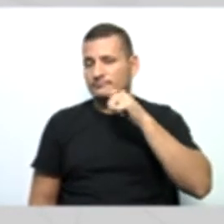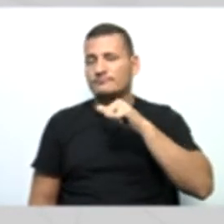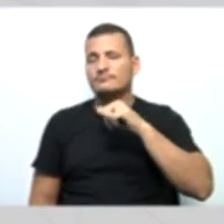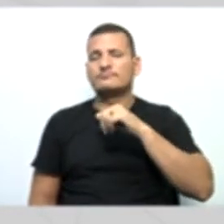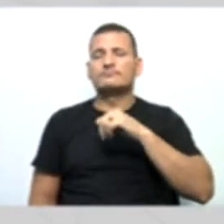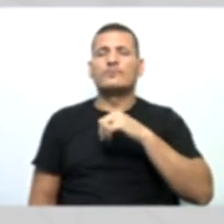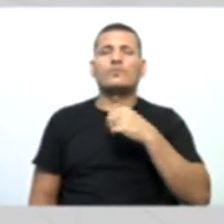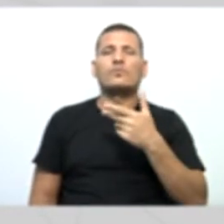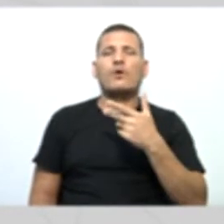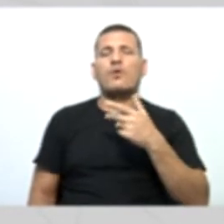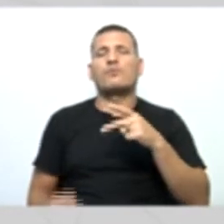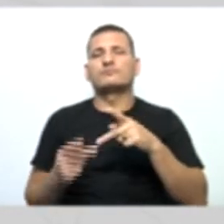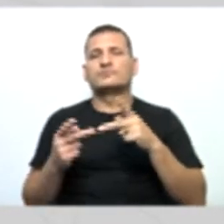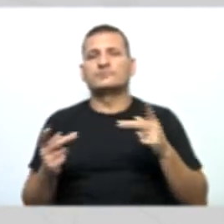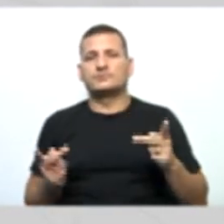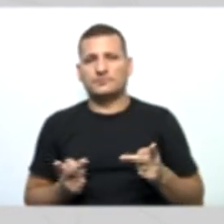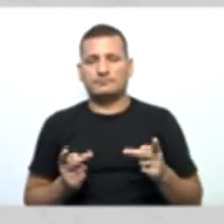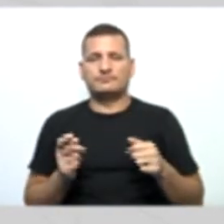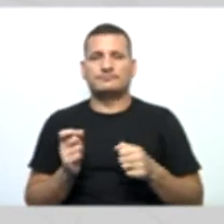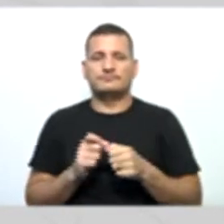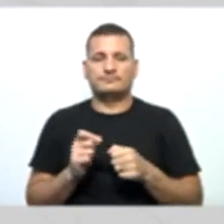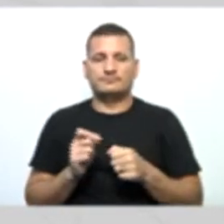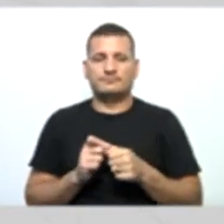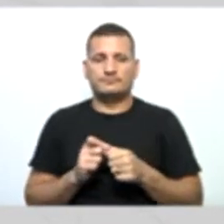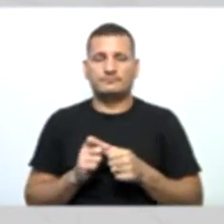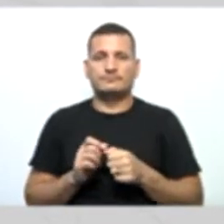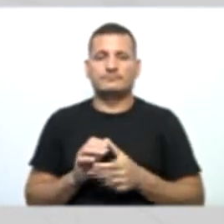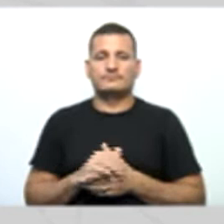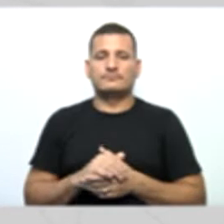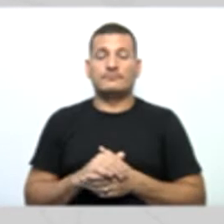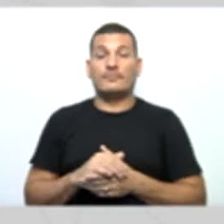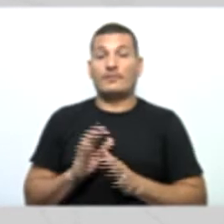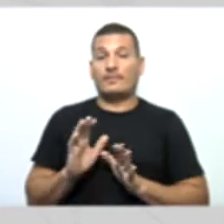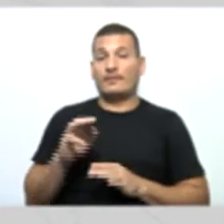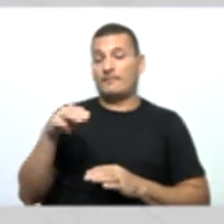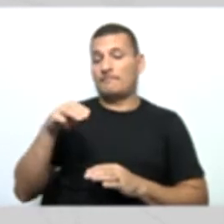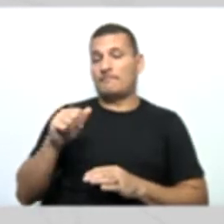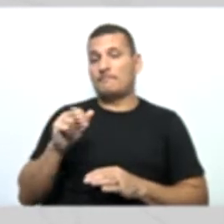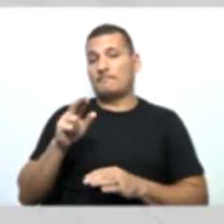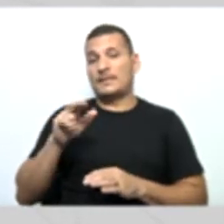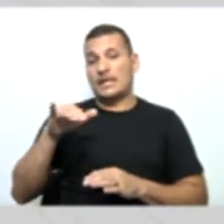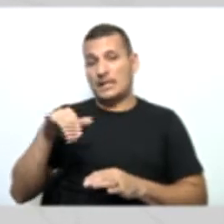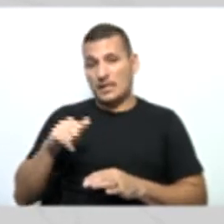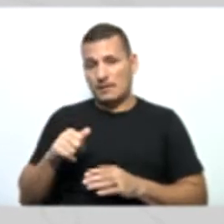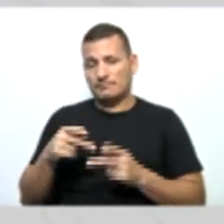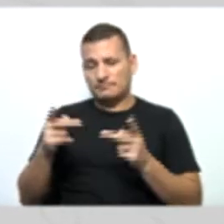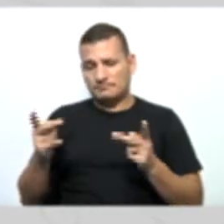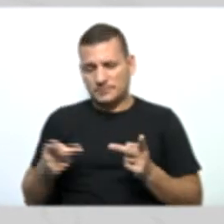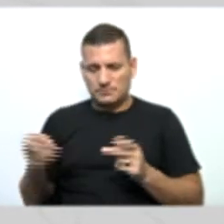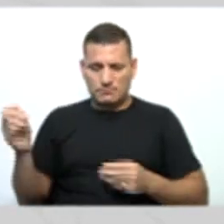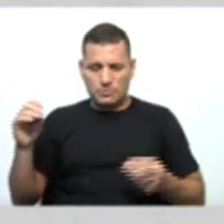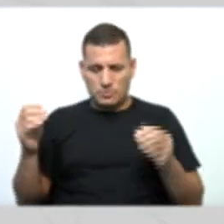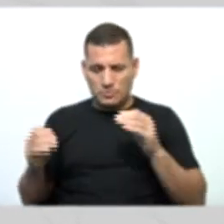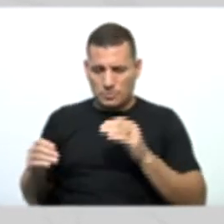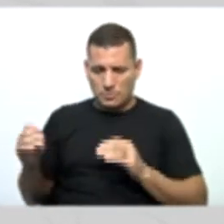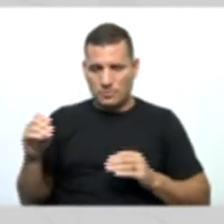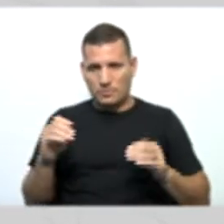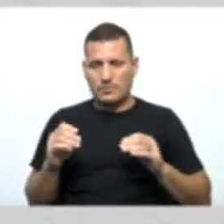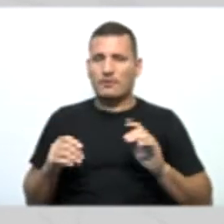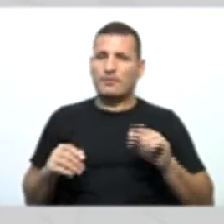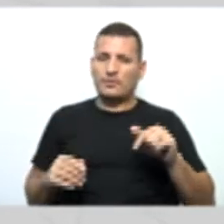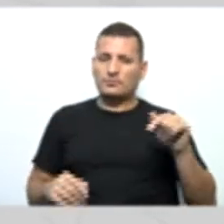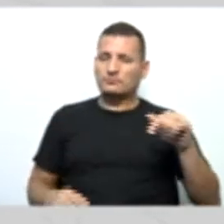pizza deve ser feita? Quando Maria termina de fazer a pizza, José chama Antônio,